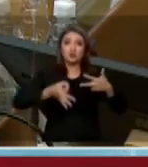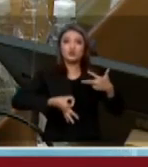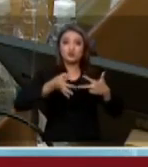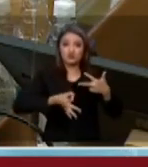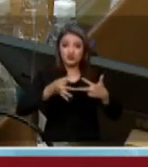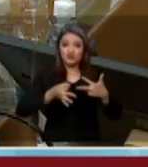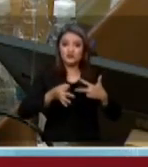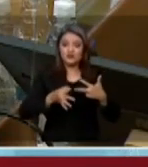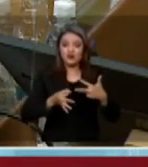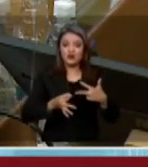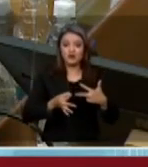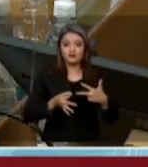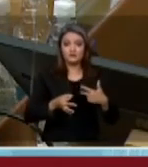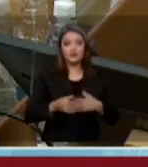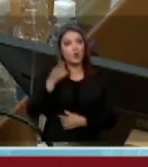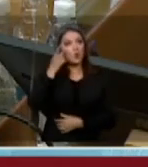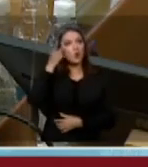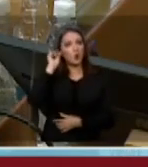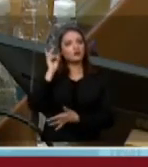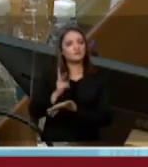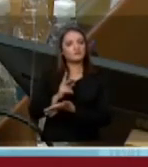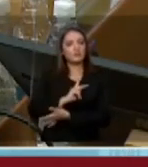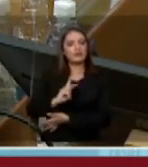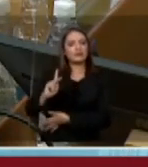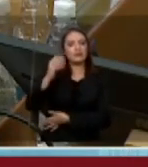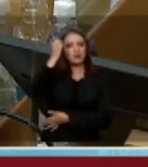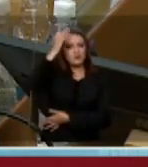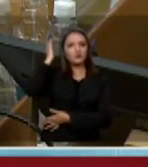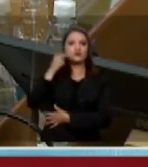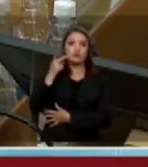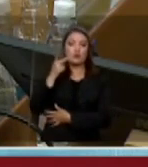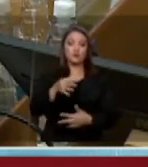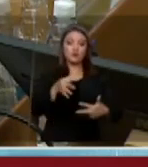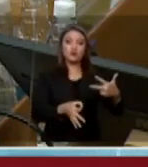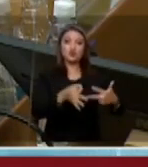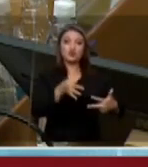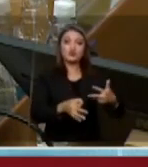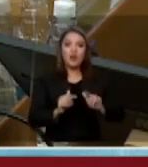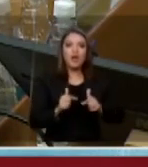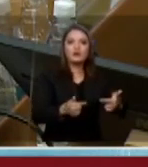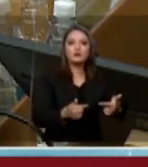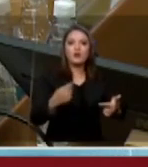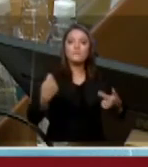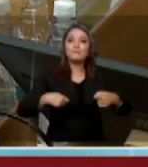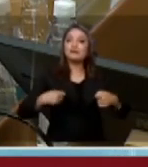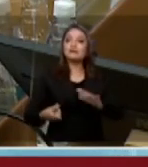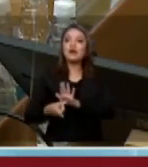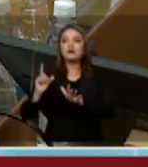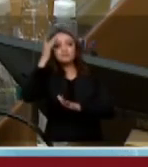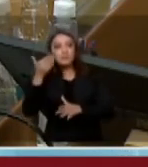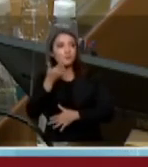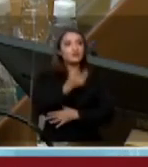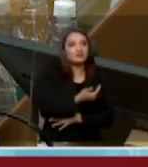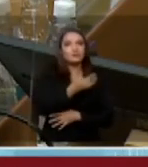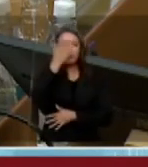essa decisão do relator, a ministra Carmen Lúcia voltou a falar que esse tipo de decisão, às vezes,